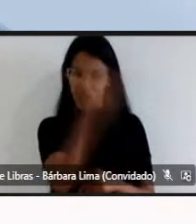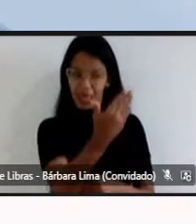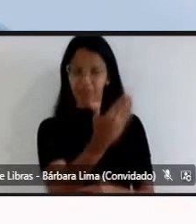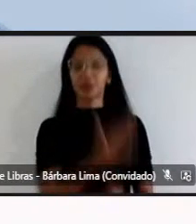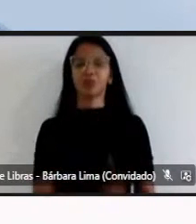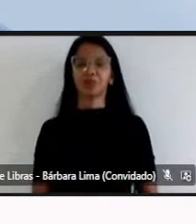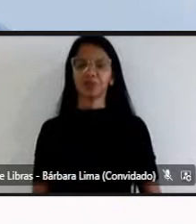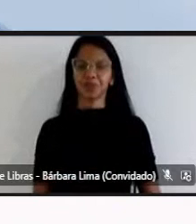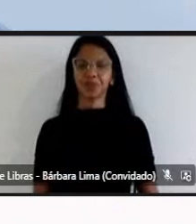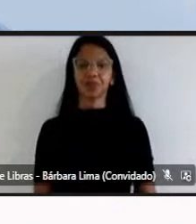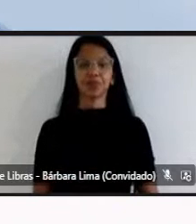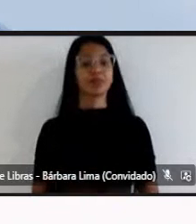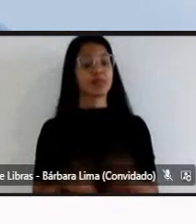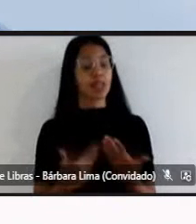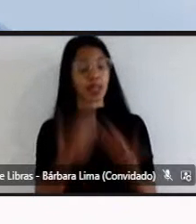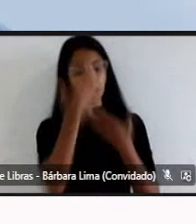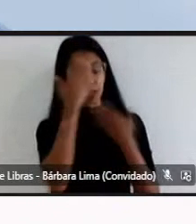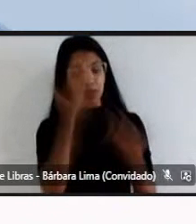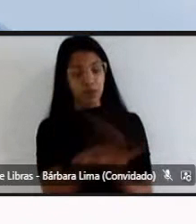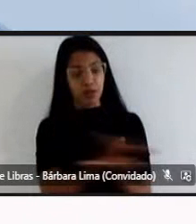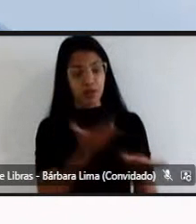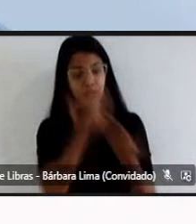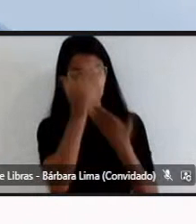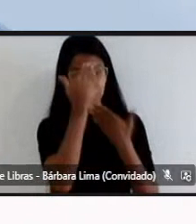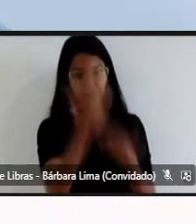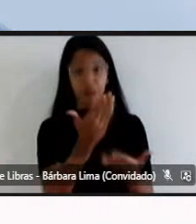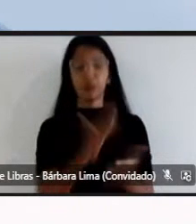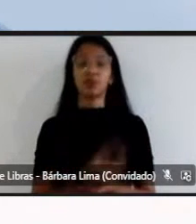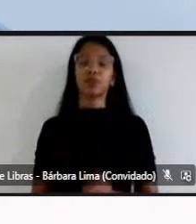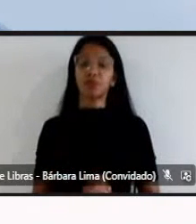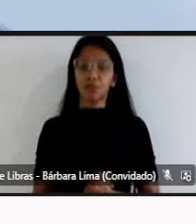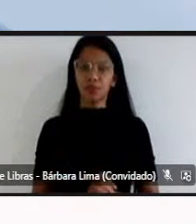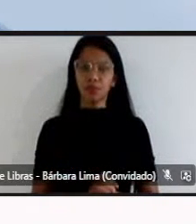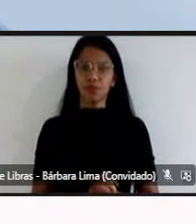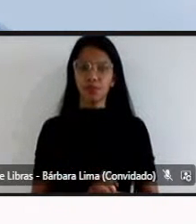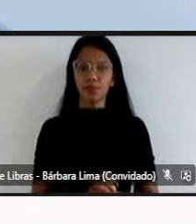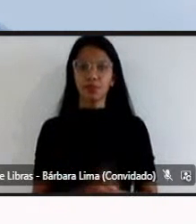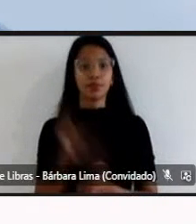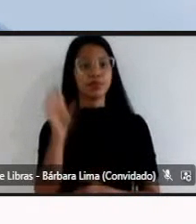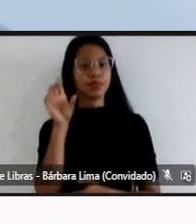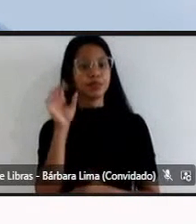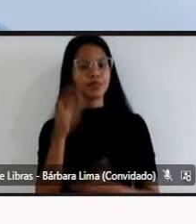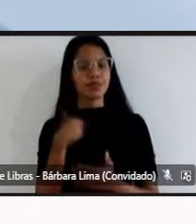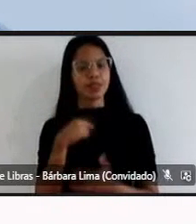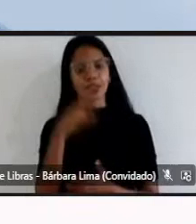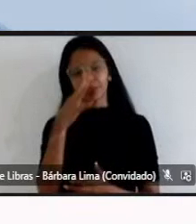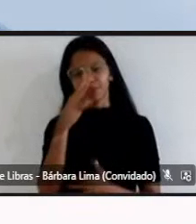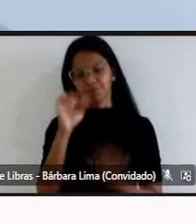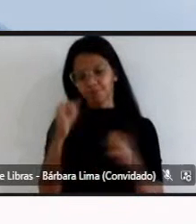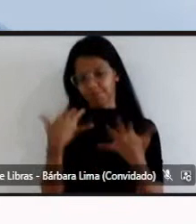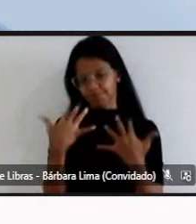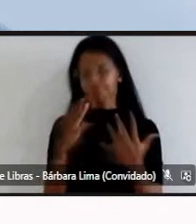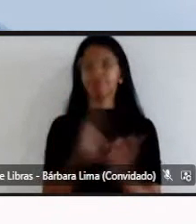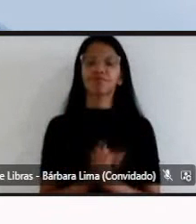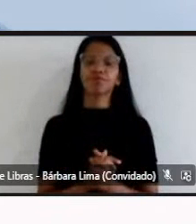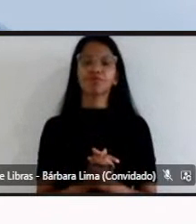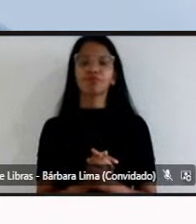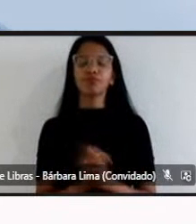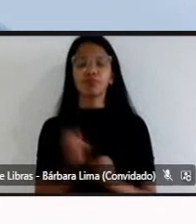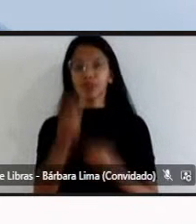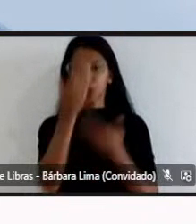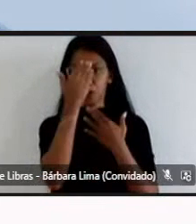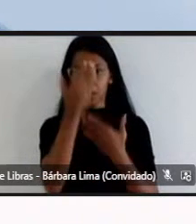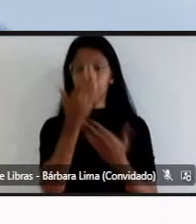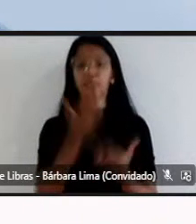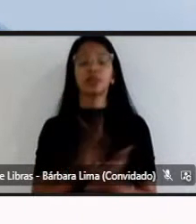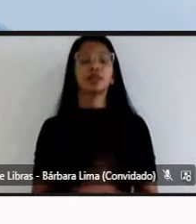Então, agradeço vocês, muito obrigado por terem me ouvido. Thank you so much. Tim, let me check